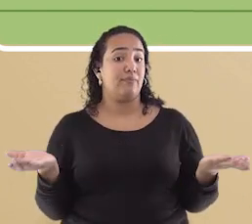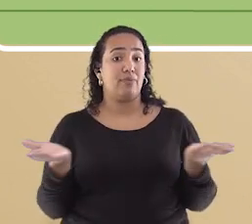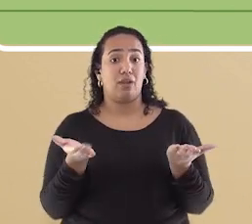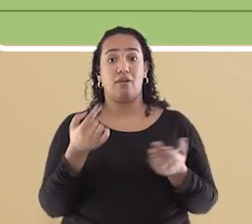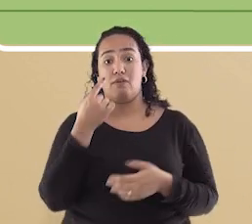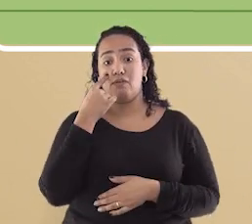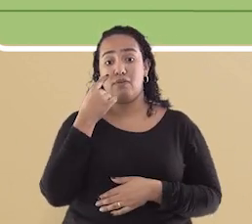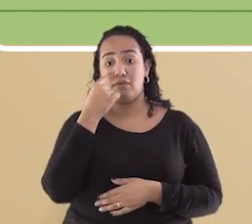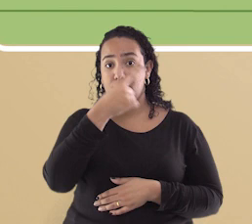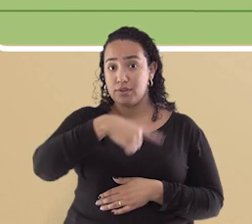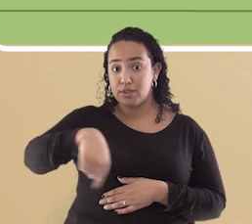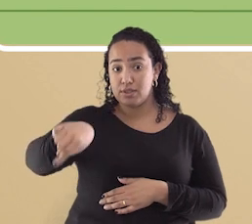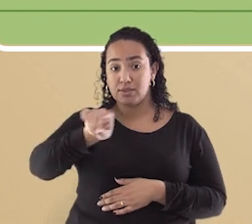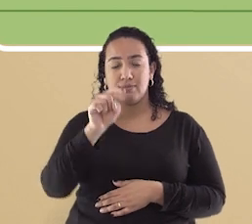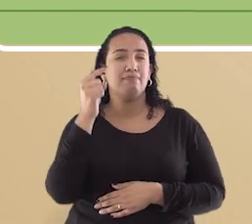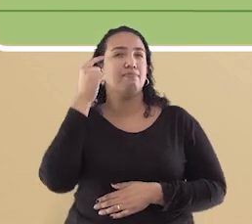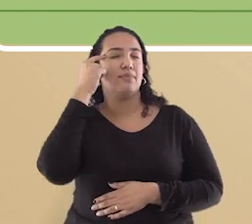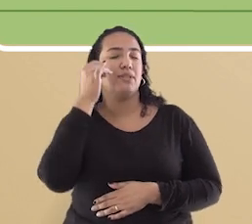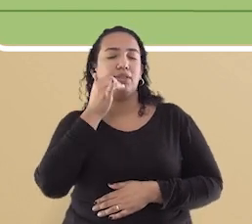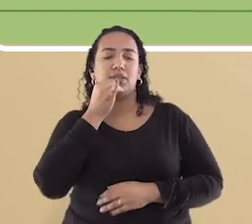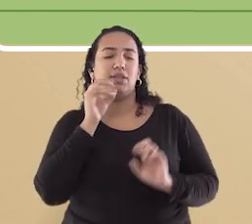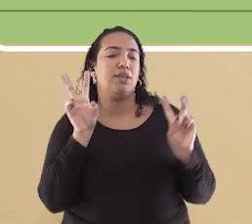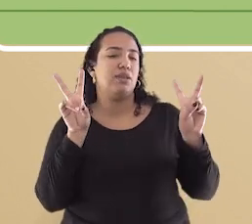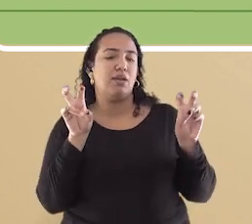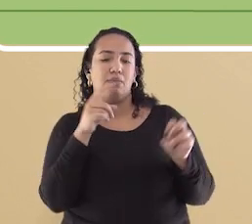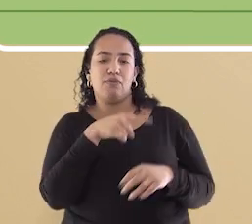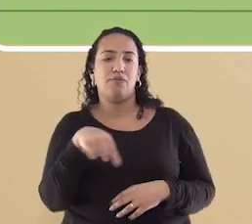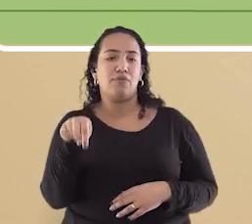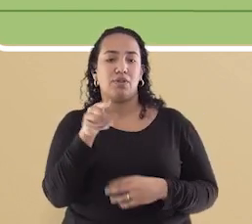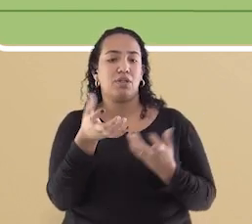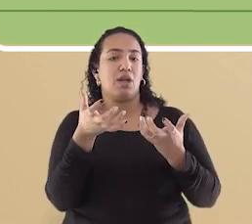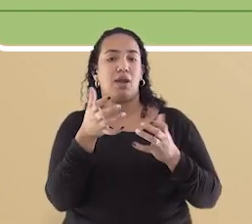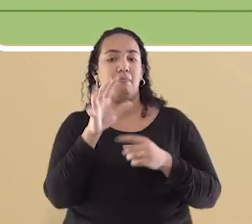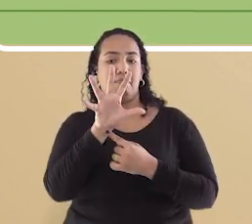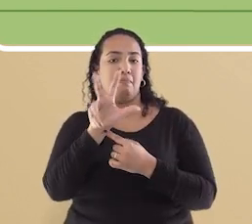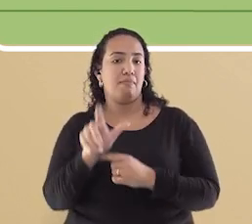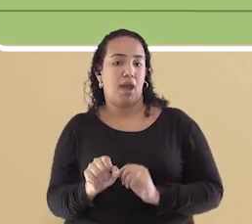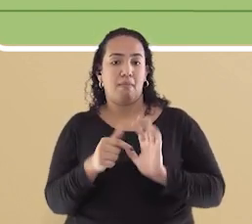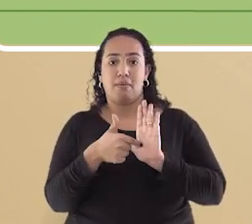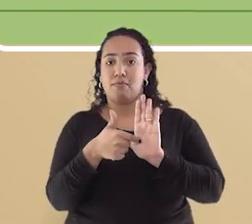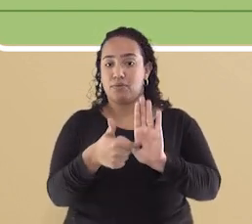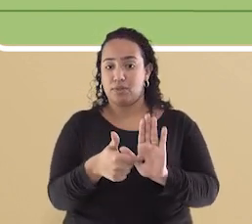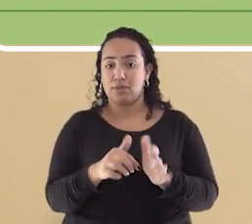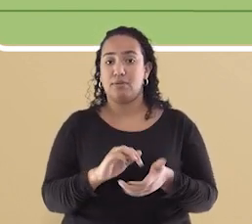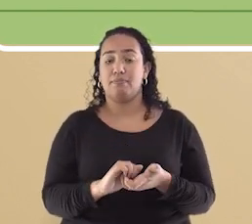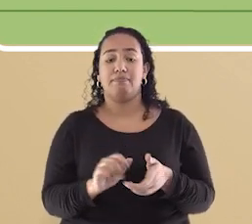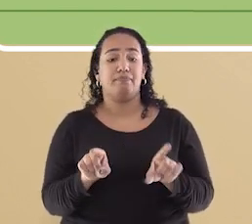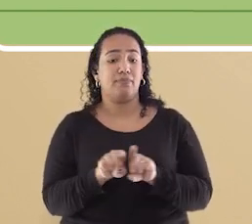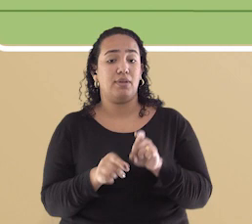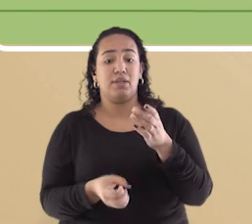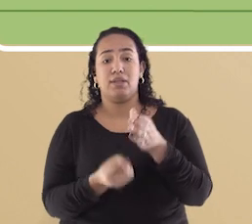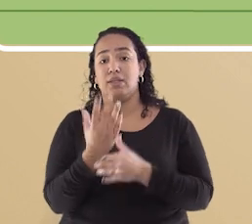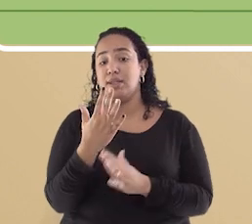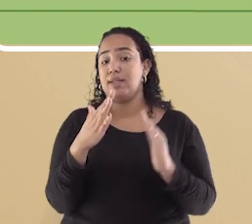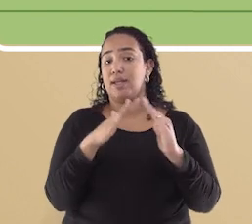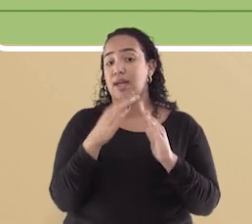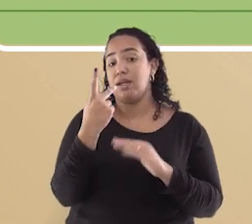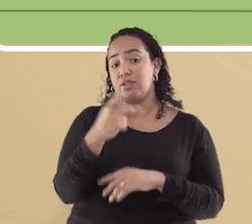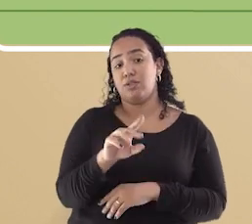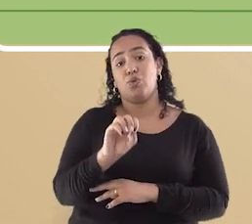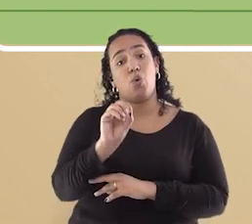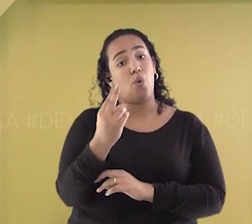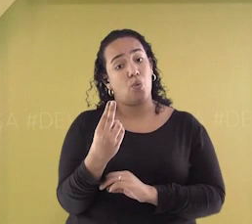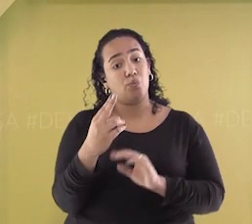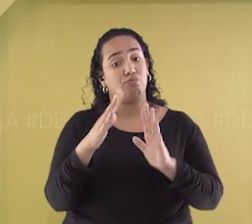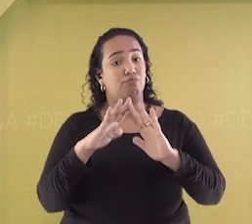ver você. Pense sobre um tema que queira tratar no seu mapa e faça um em sua casa ou na sala